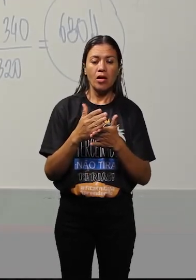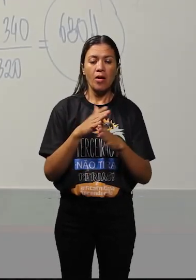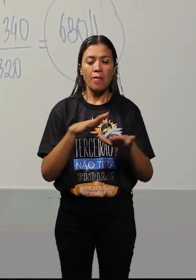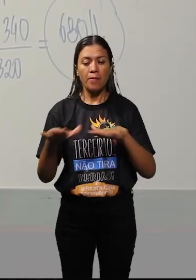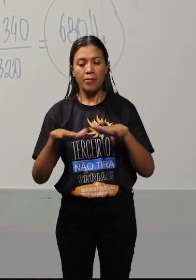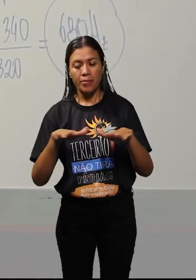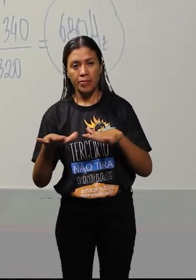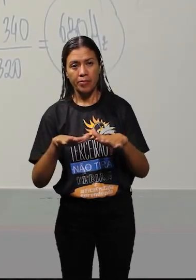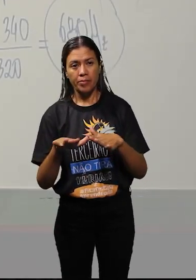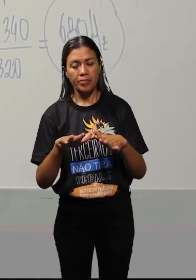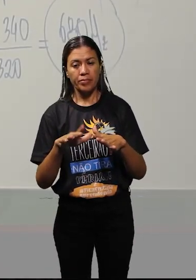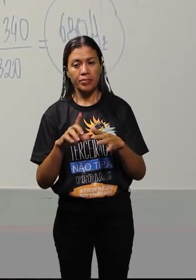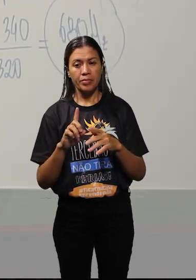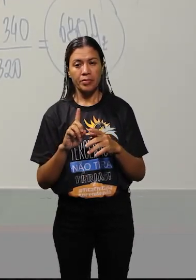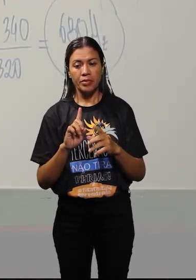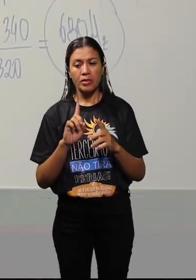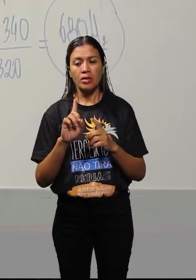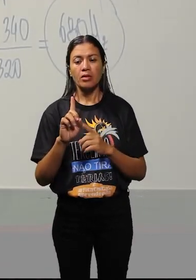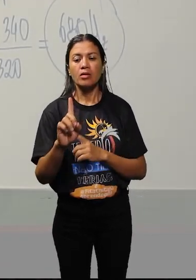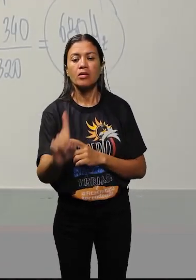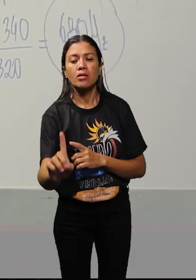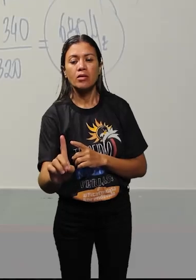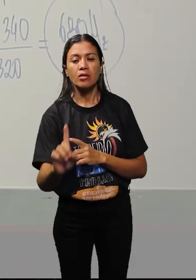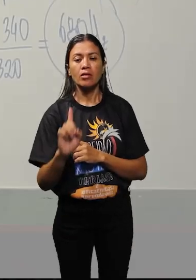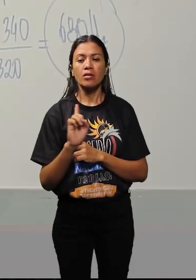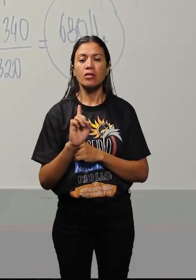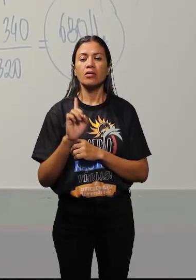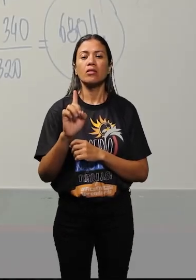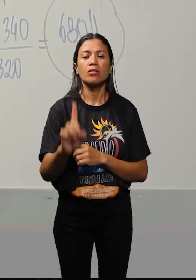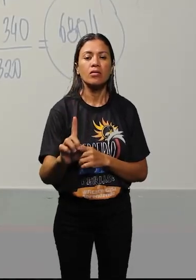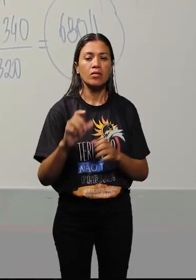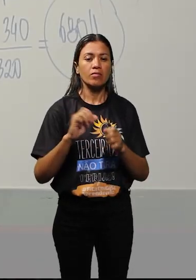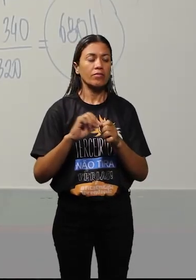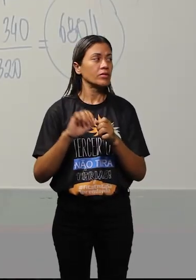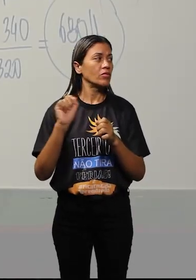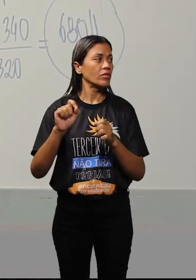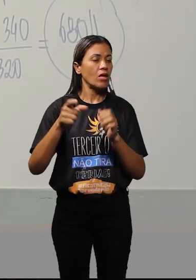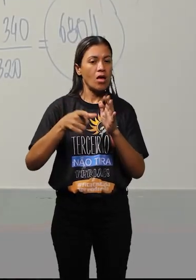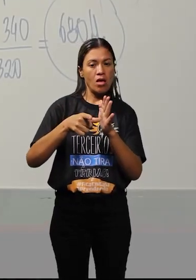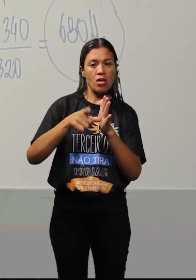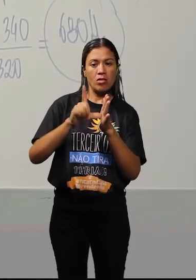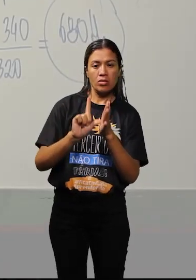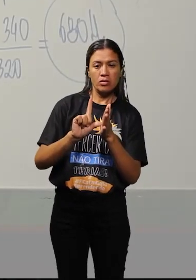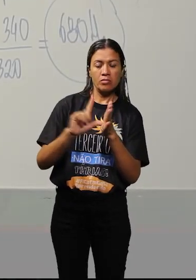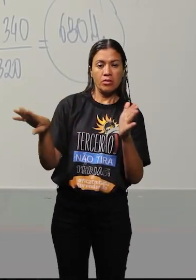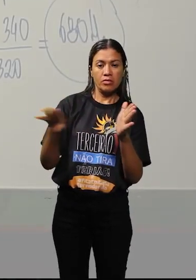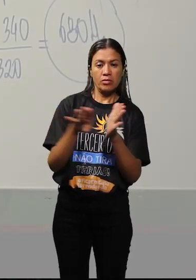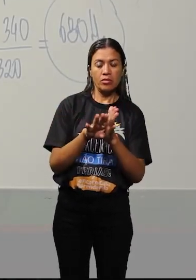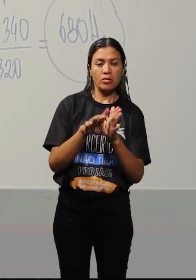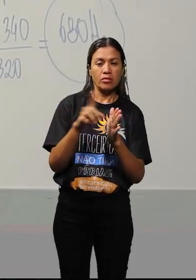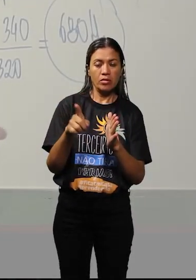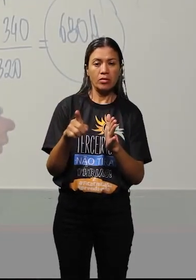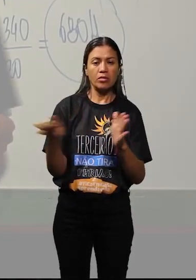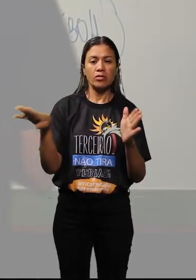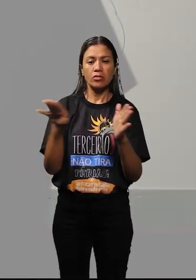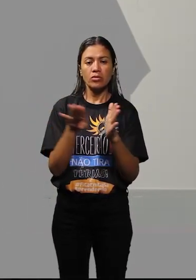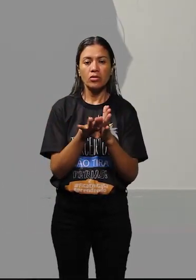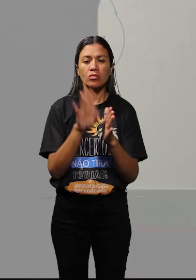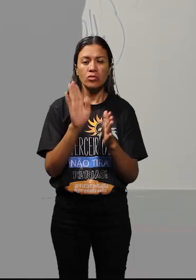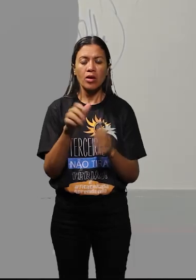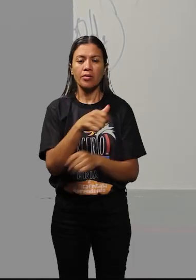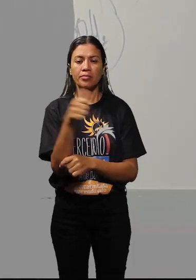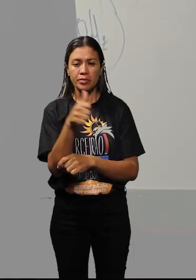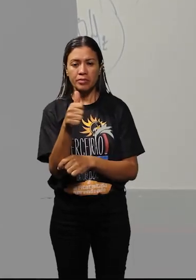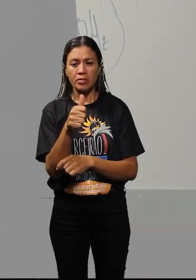1 segundo que estava chegando quando eu estava parado, ela vai começar a chegar antes, né? Eu vou antecipar. O que vai